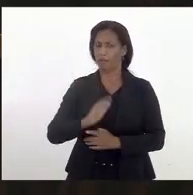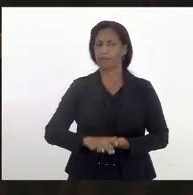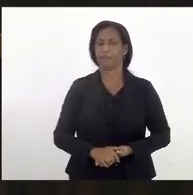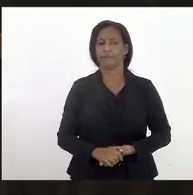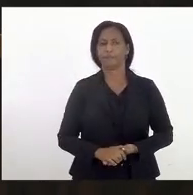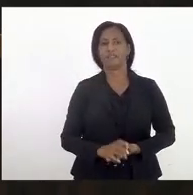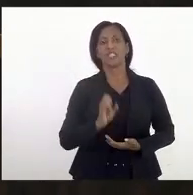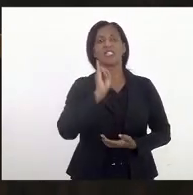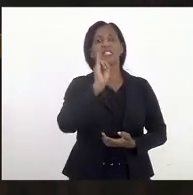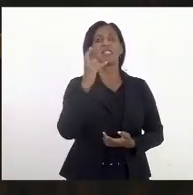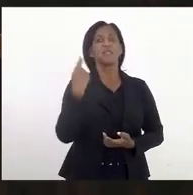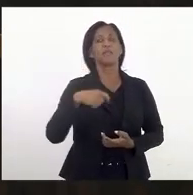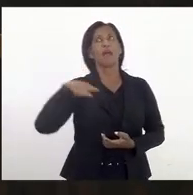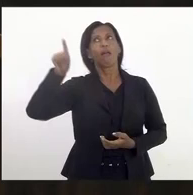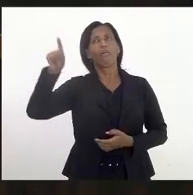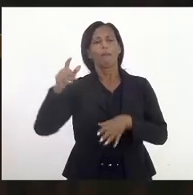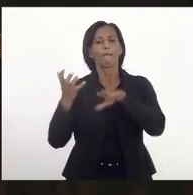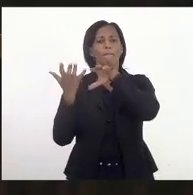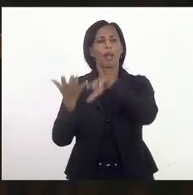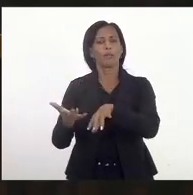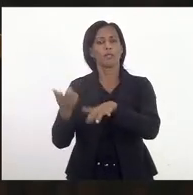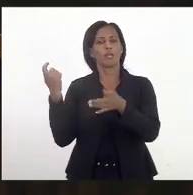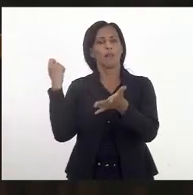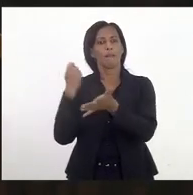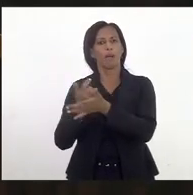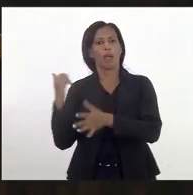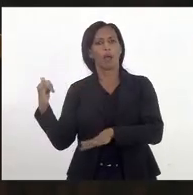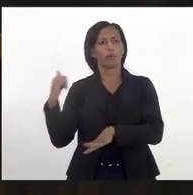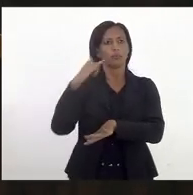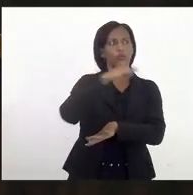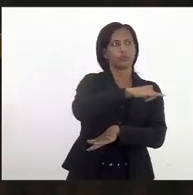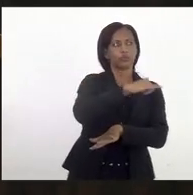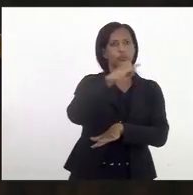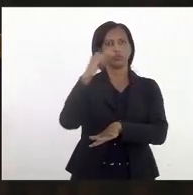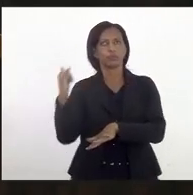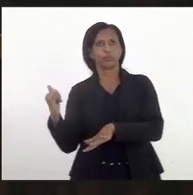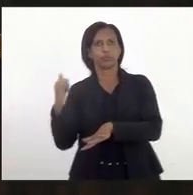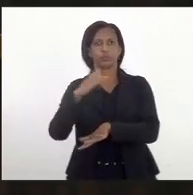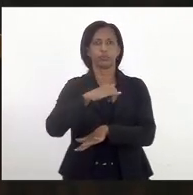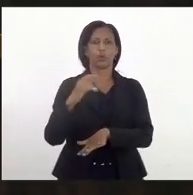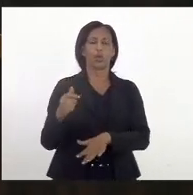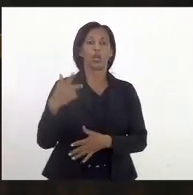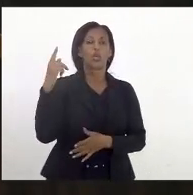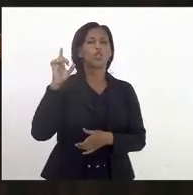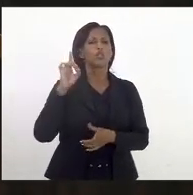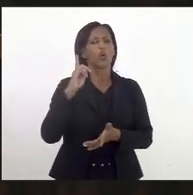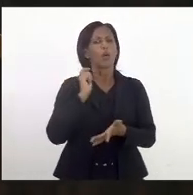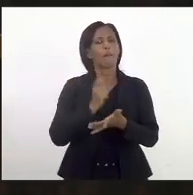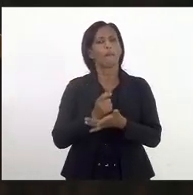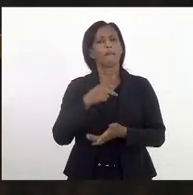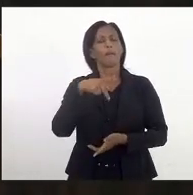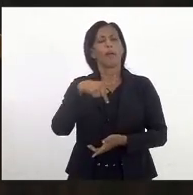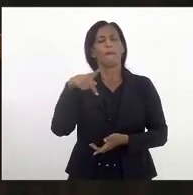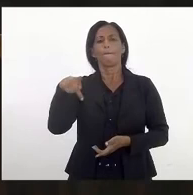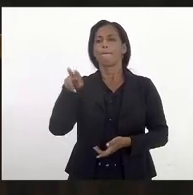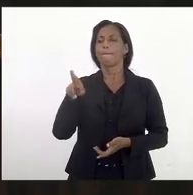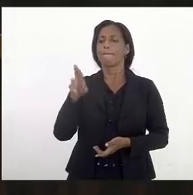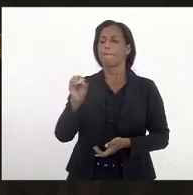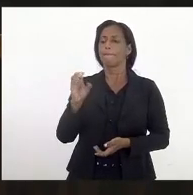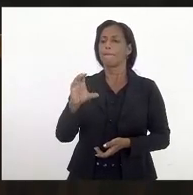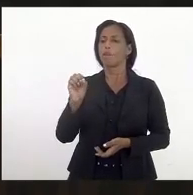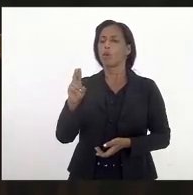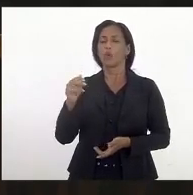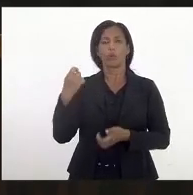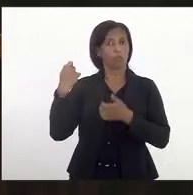Brasília duas três vezes por semana pagar a passagem para o Procuradores só para defender as coisas no STJ não é até é